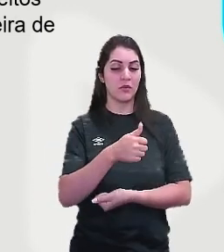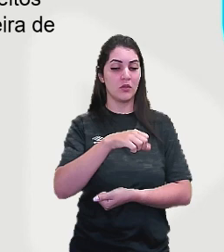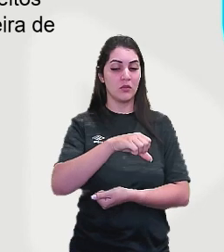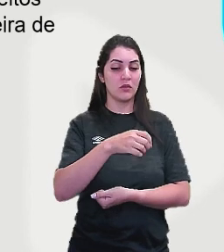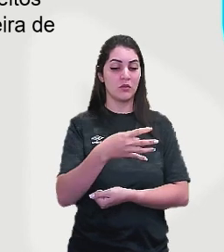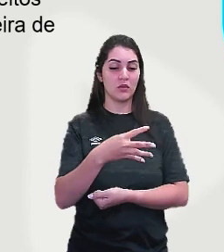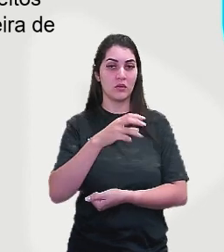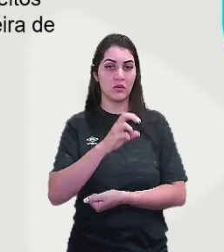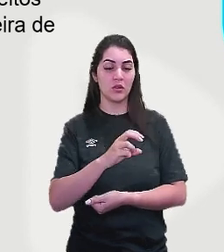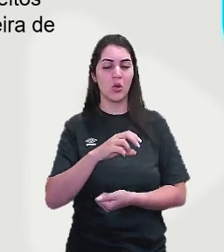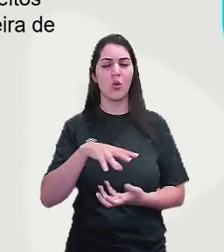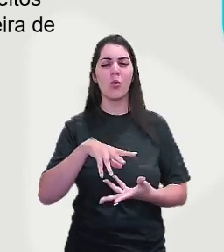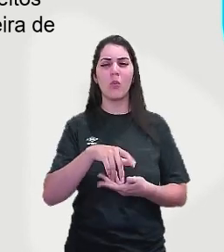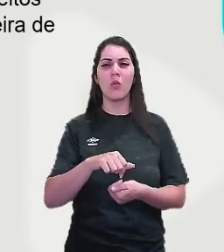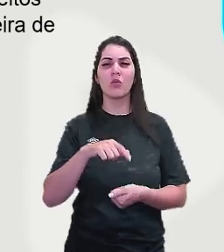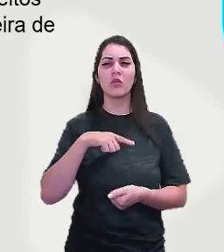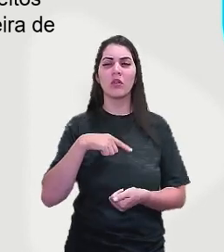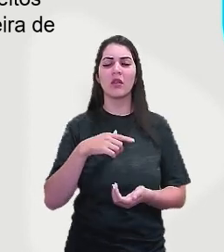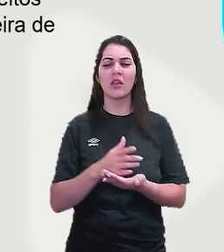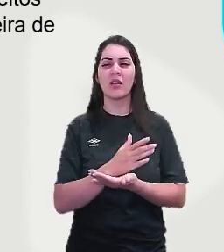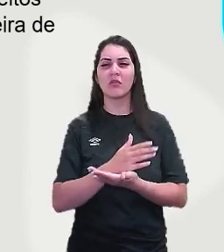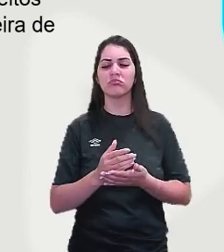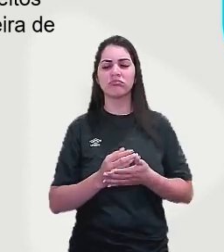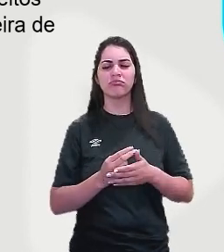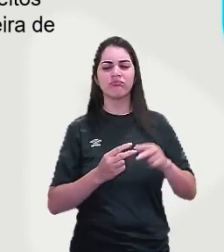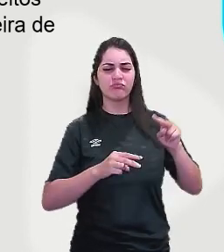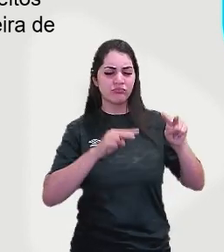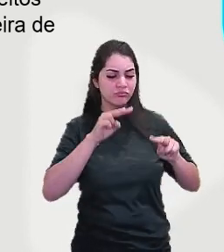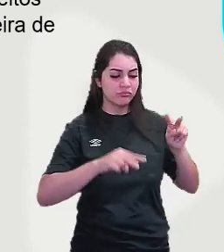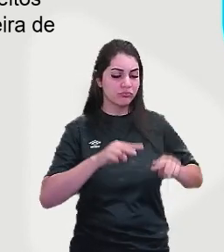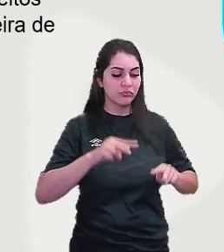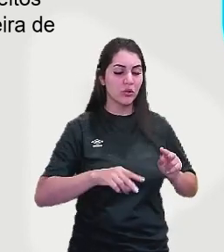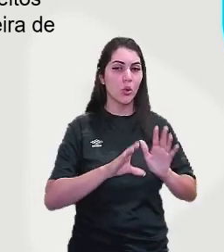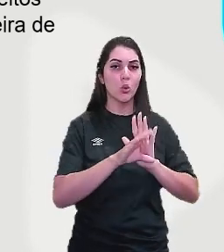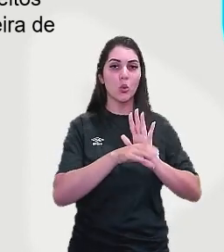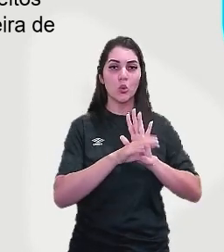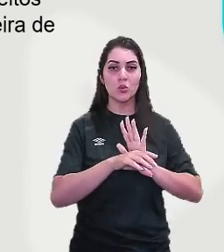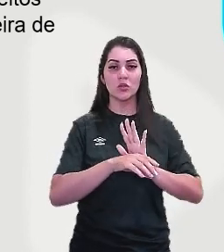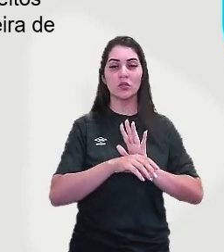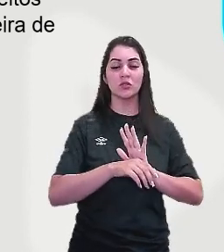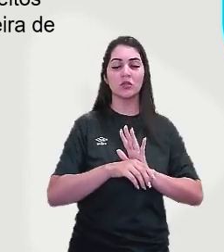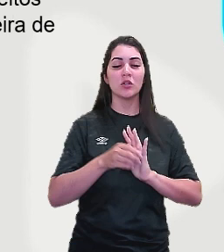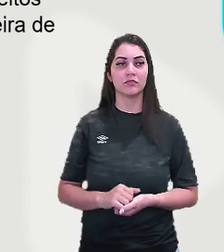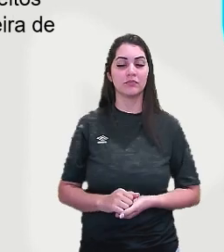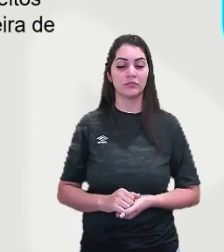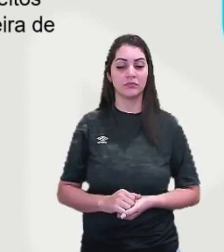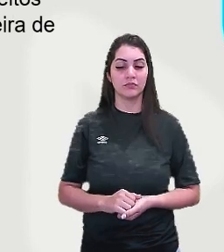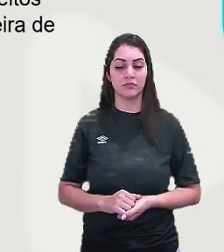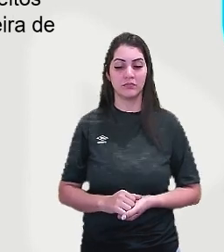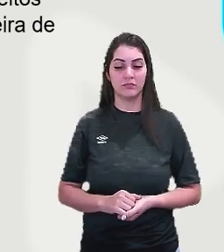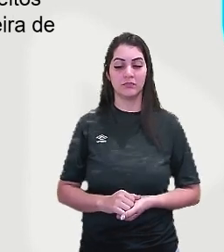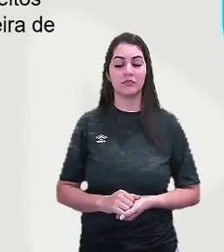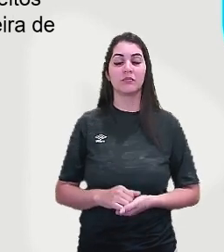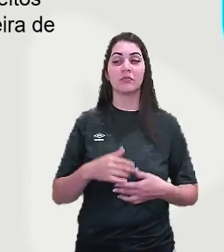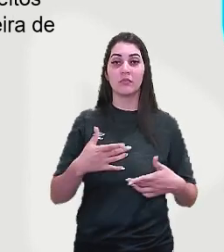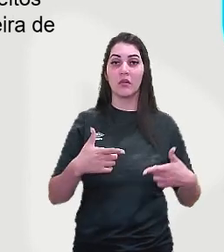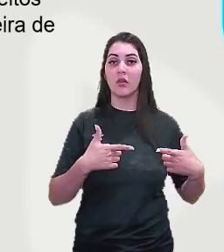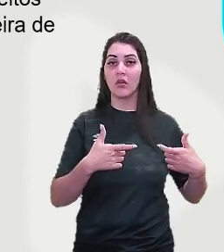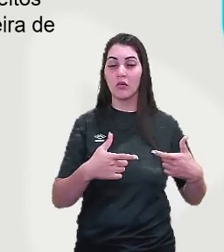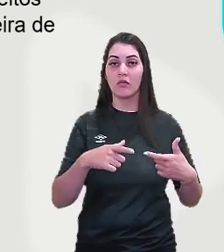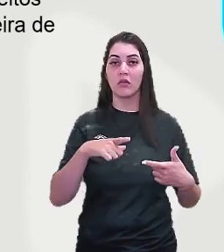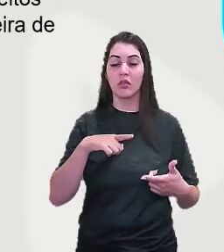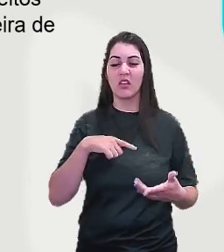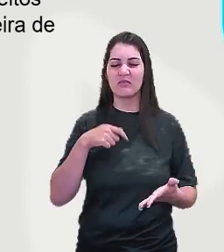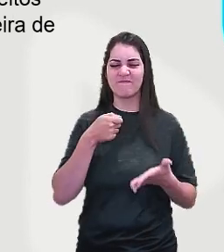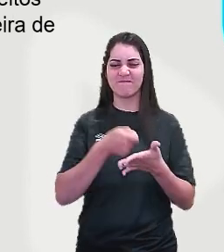1945, o mundo passa por uma profunda revisão dos conceitos de raça, etnias e nações. O conflito, que foi especialmente duro com